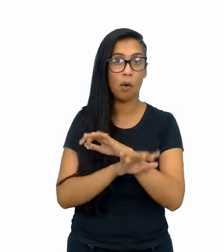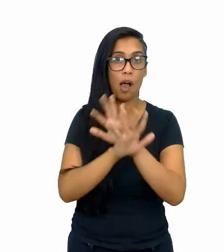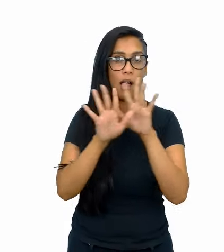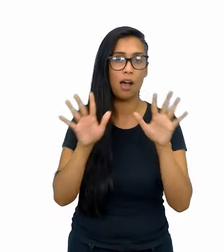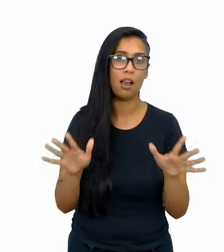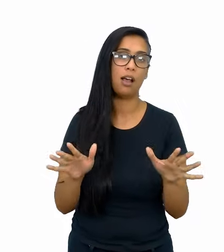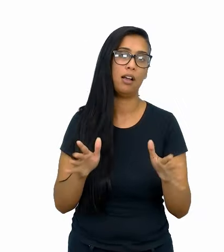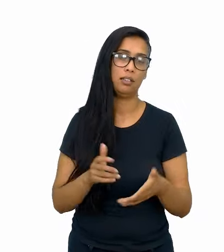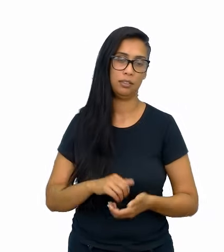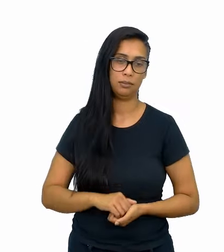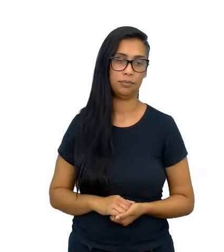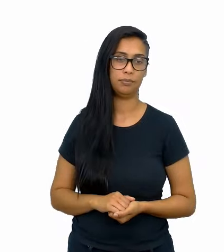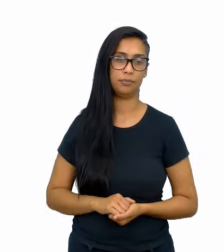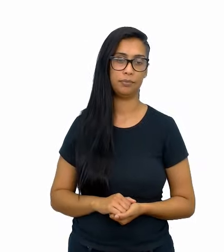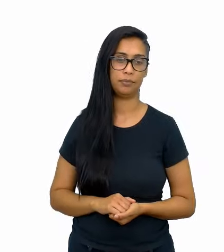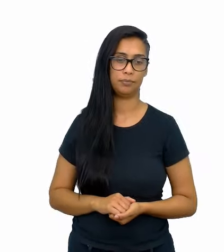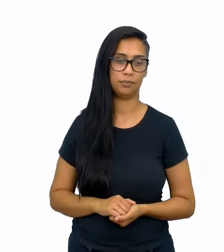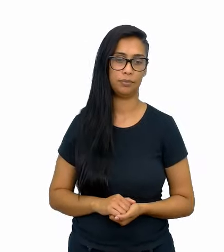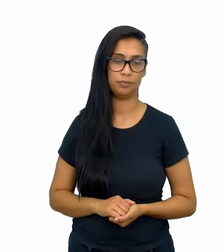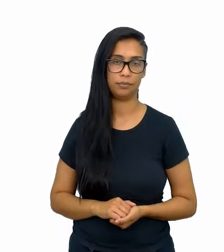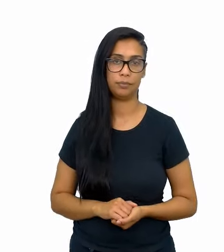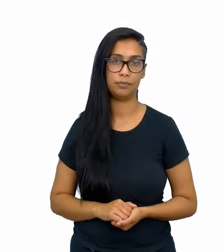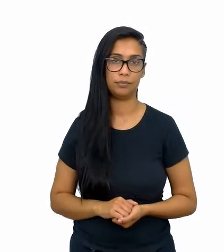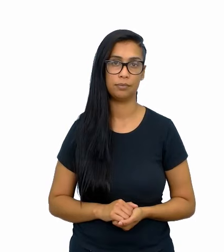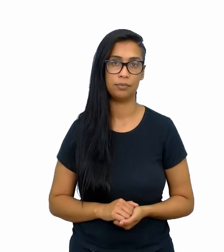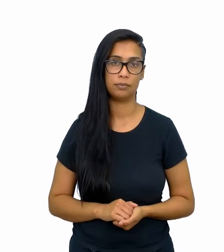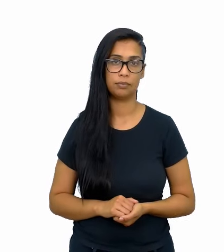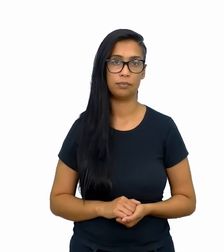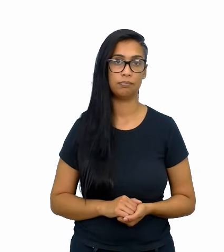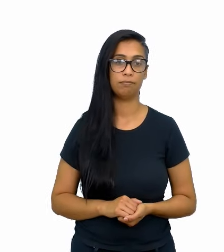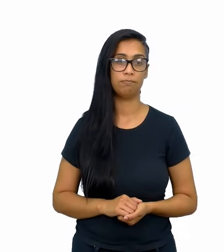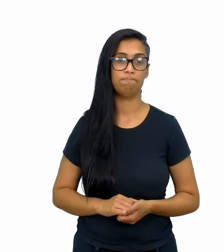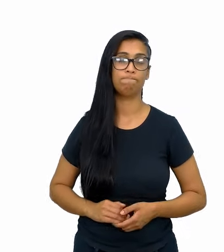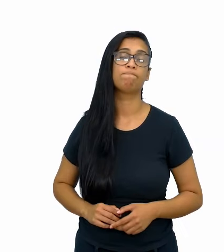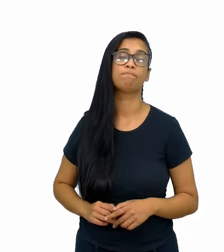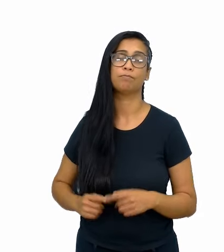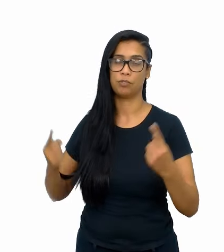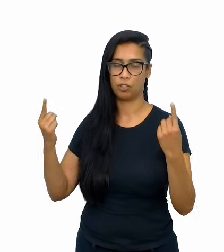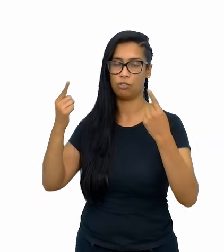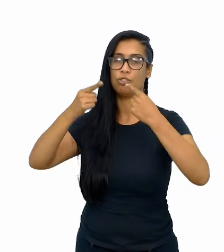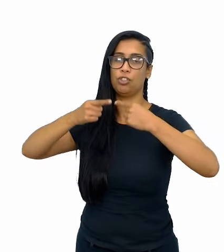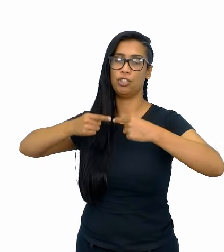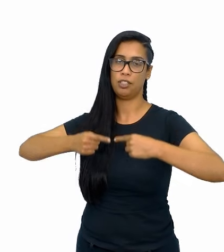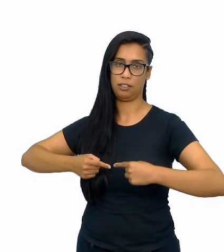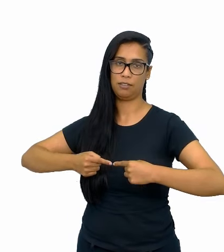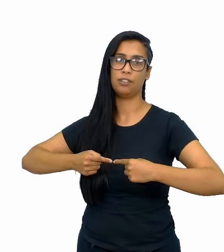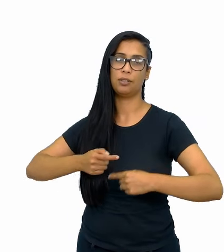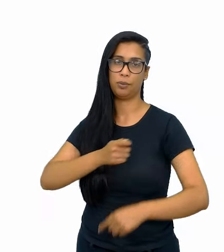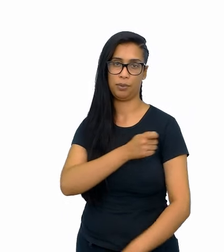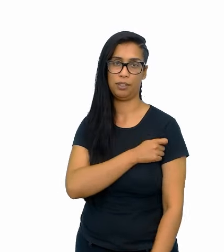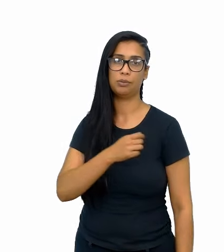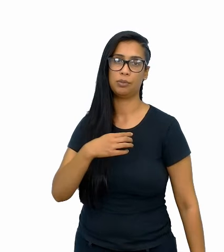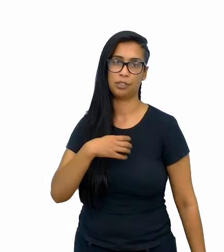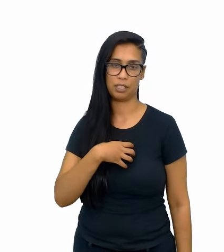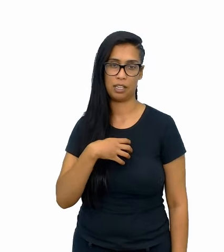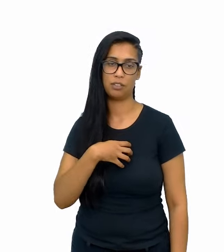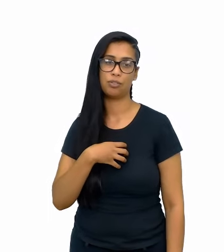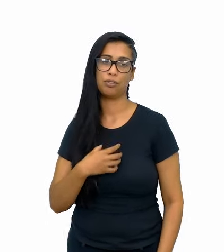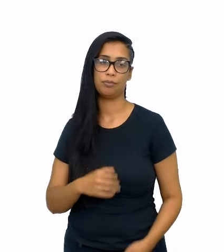informações implícitas. Isso é um desafio para os nossos estudantes, né? Historicamente